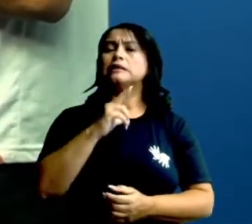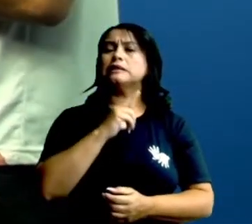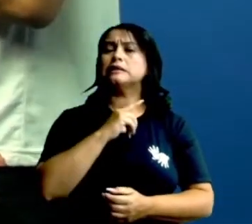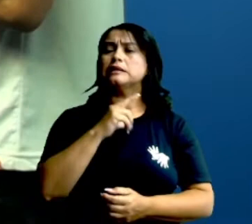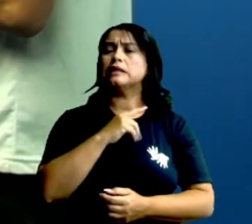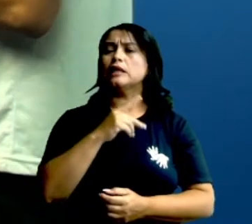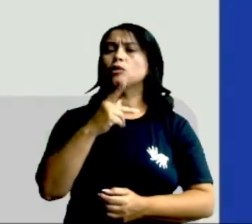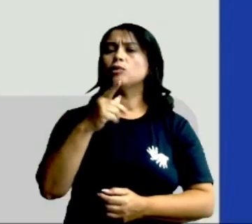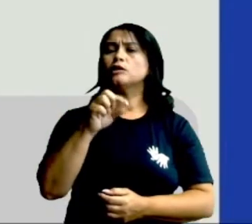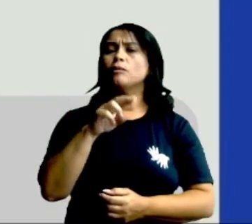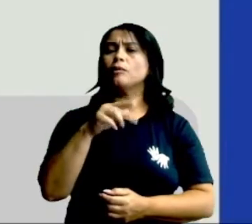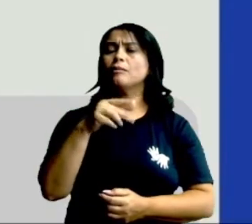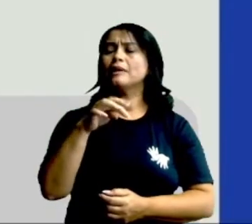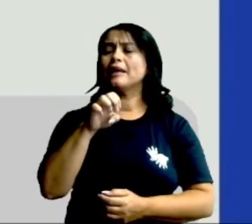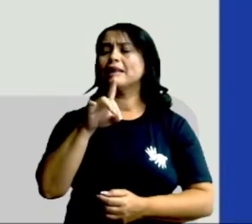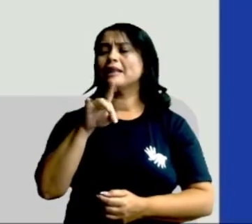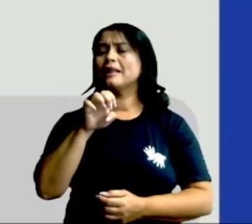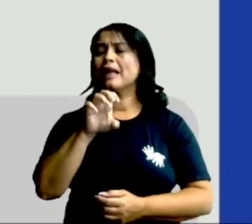Propriedades